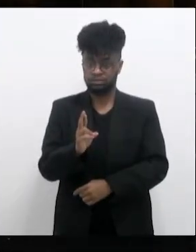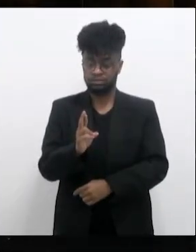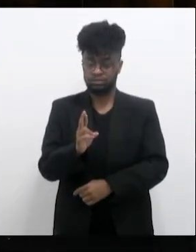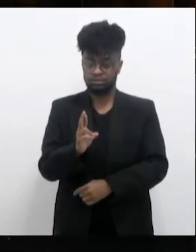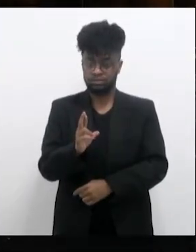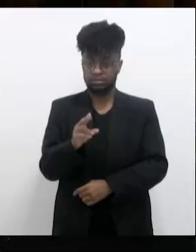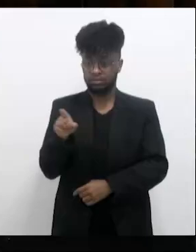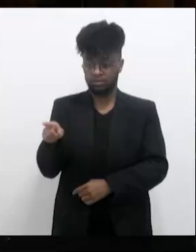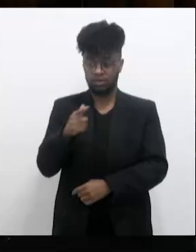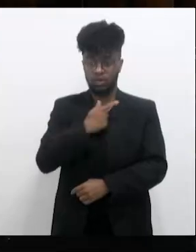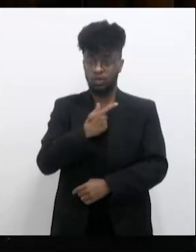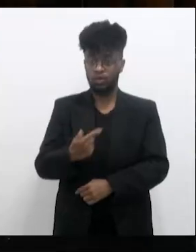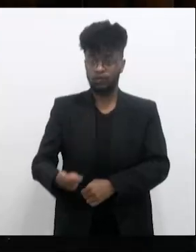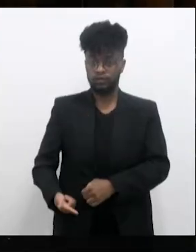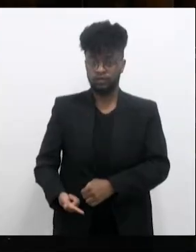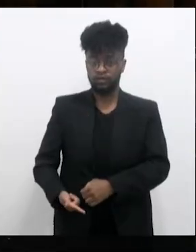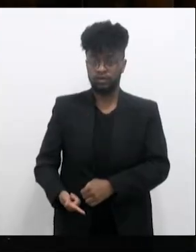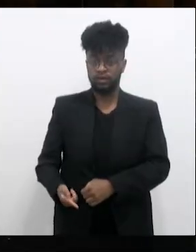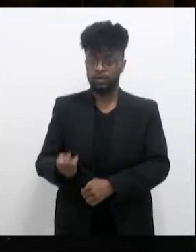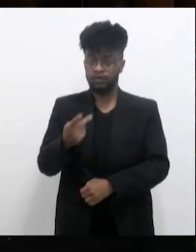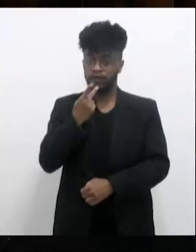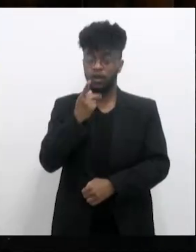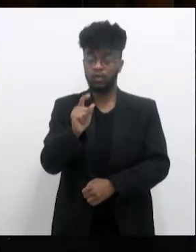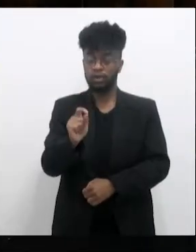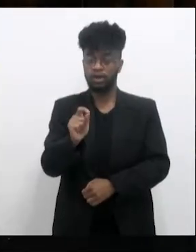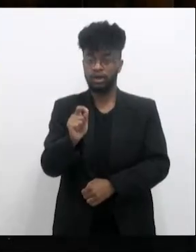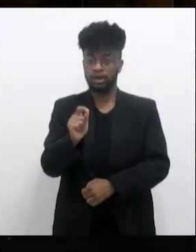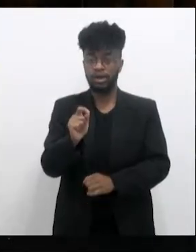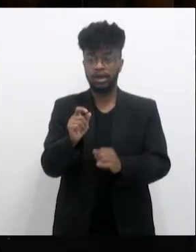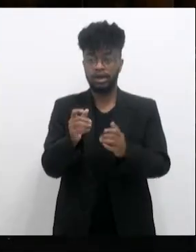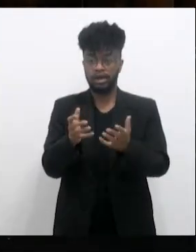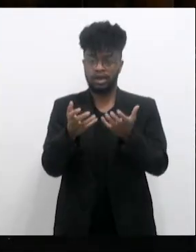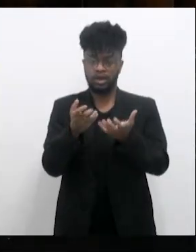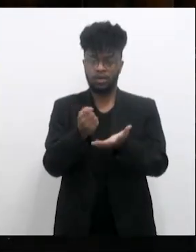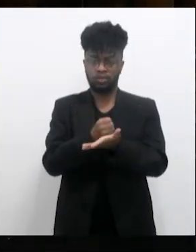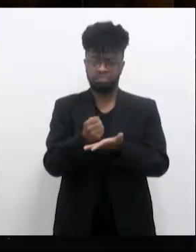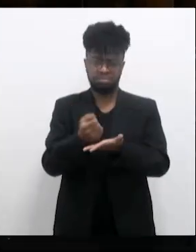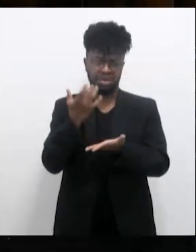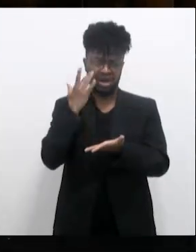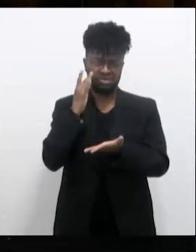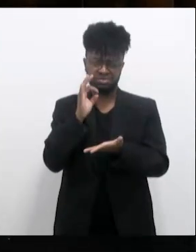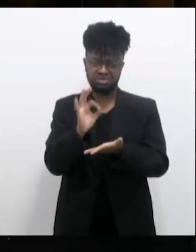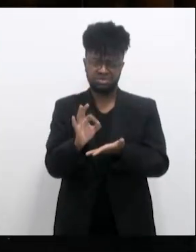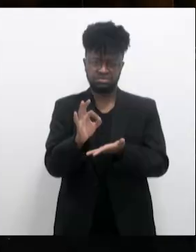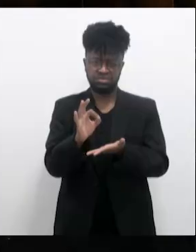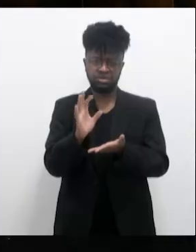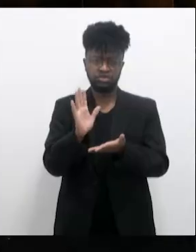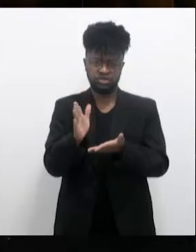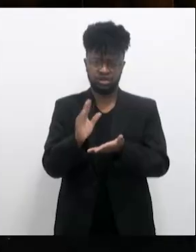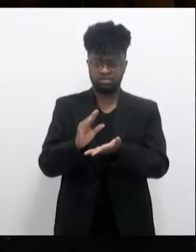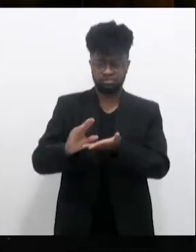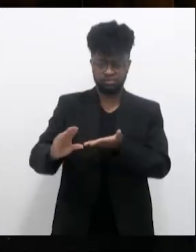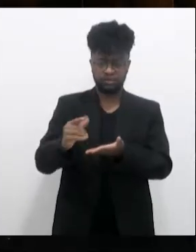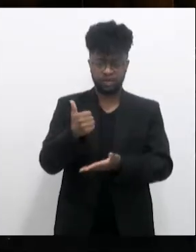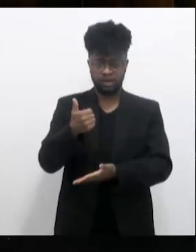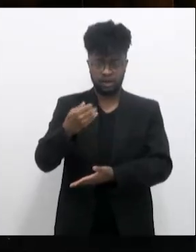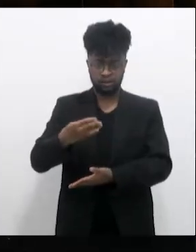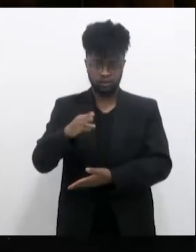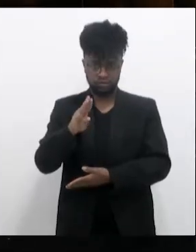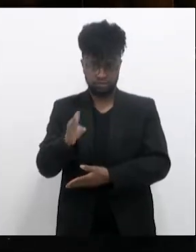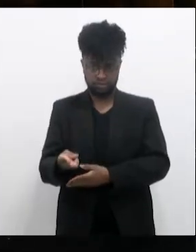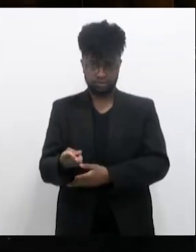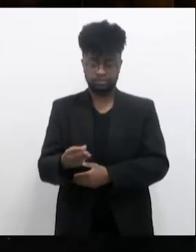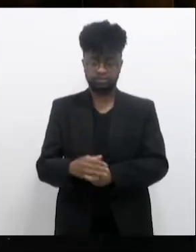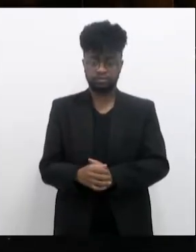cogitou o governador contratar, e salvo o erro de memória, já empenhou 14 milhões,